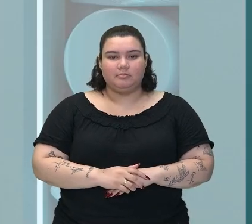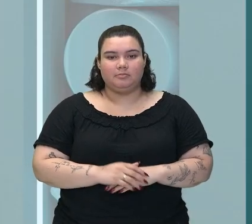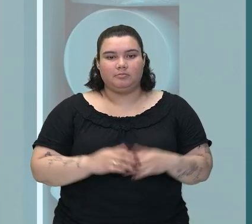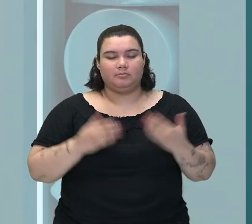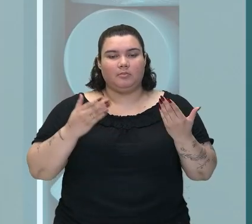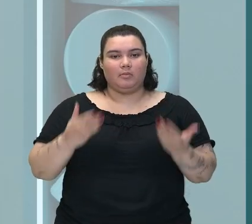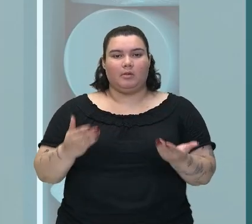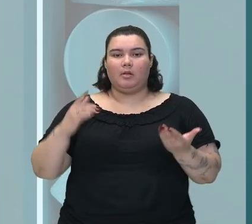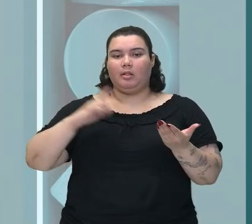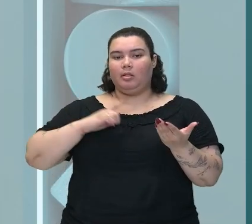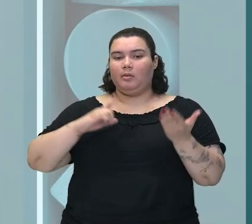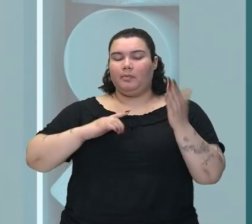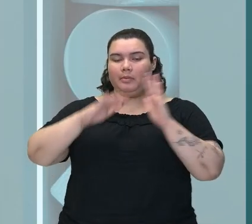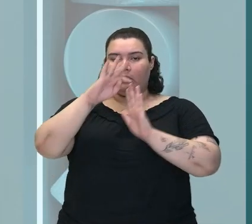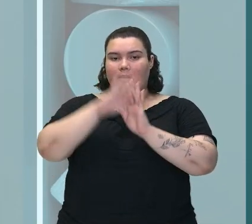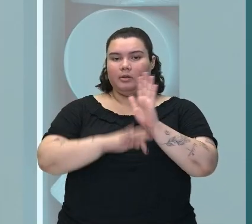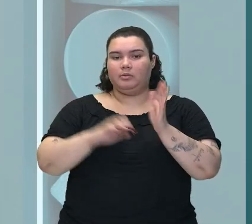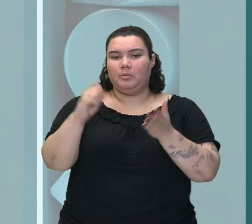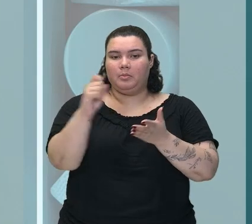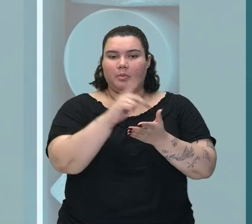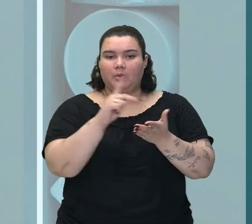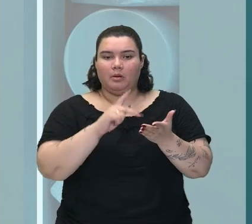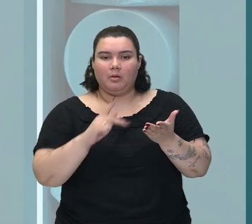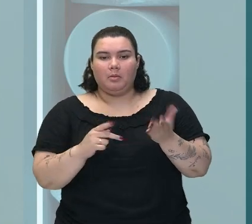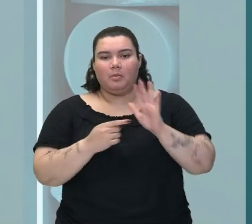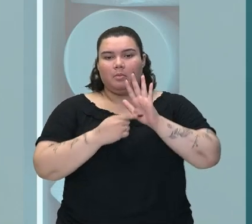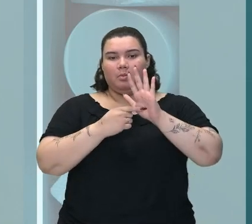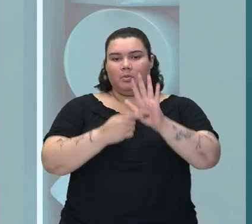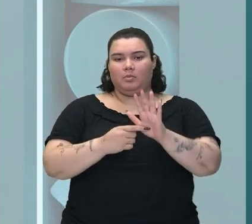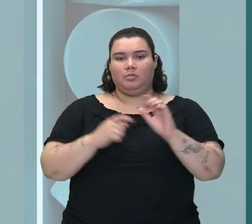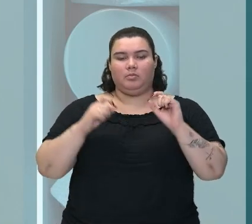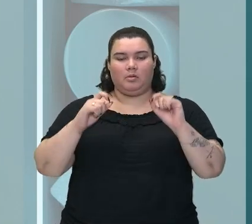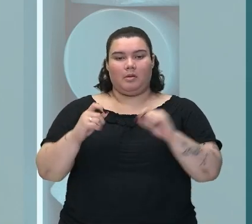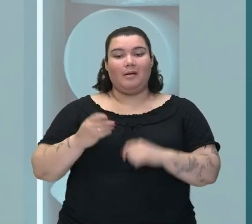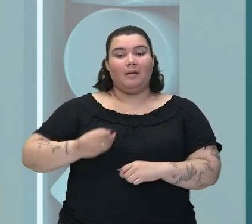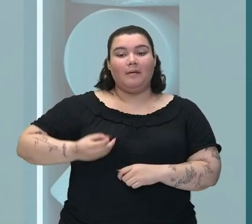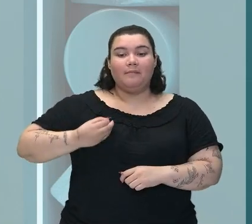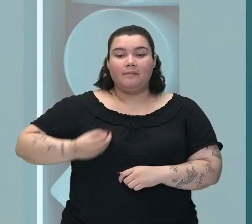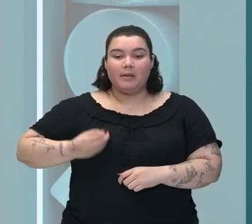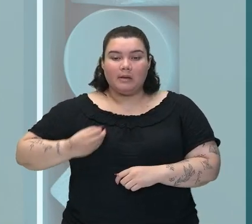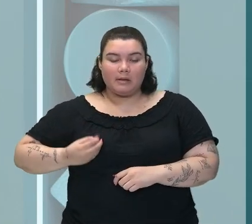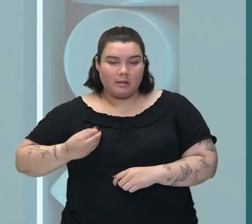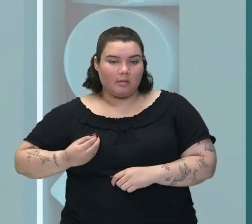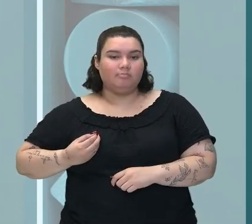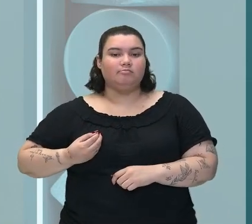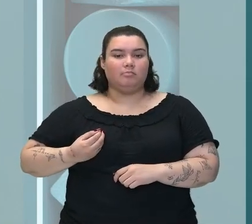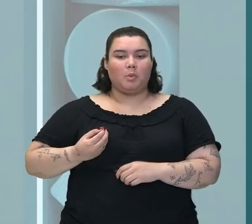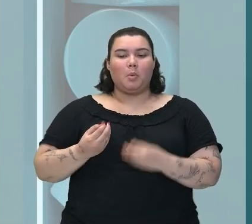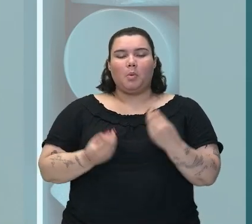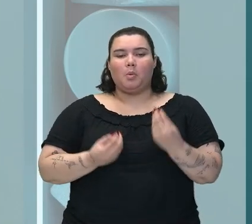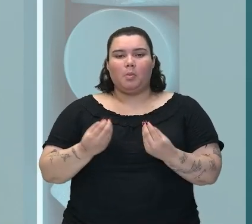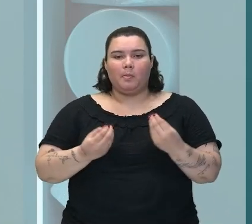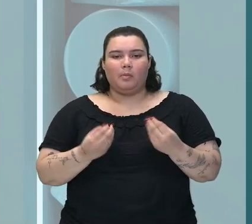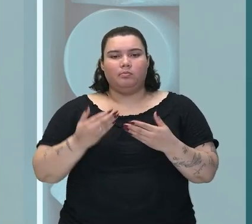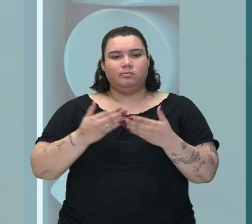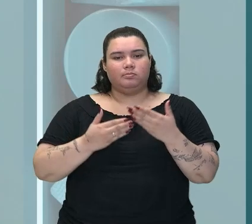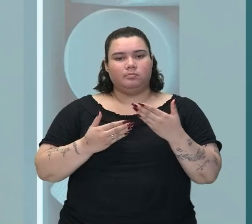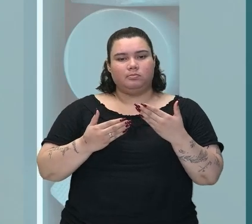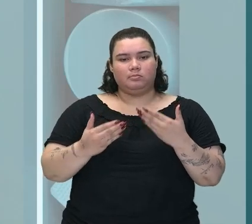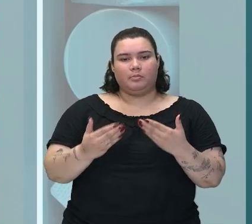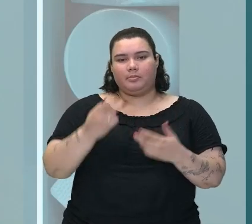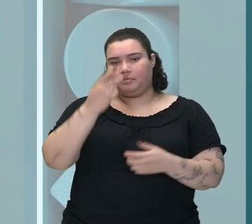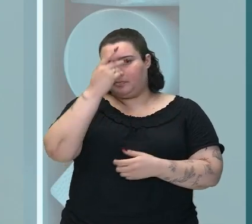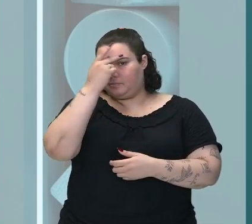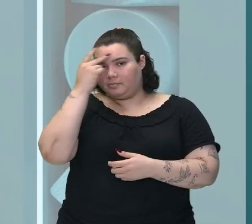um texto, um poema que reflete exatamente a questão da brevidade da vida e o momento em que nós vamos ter ali a pessoa que se